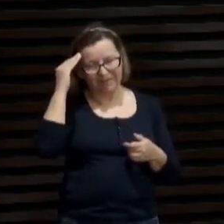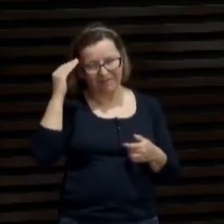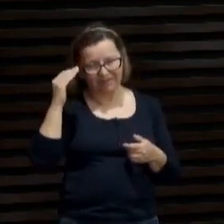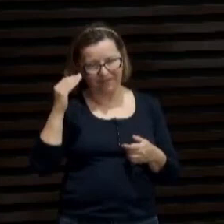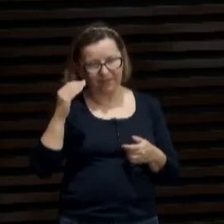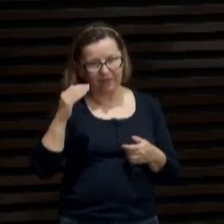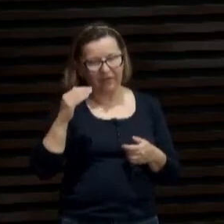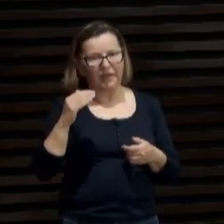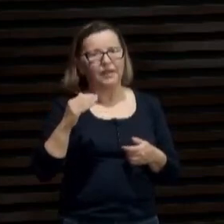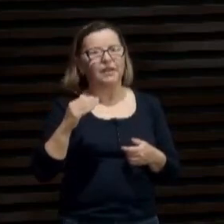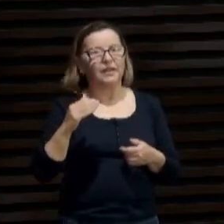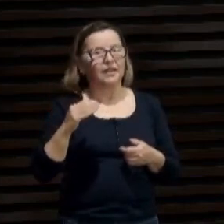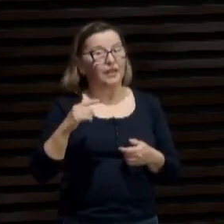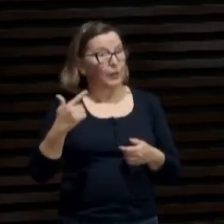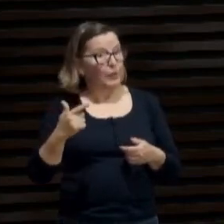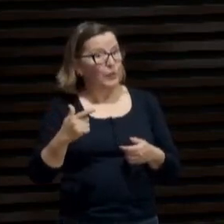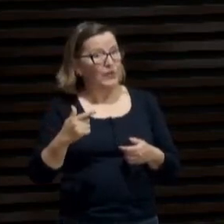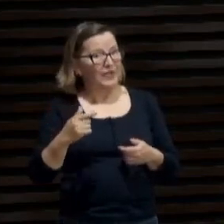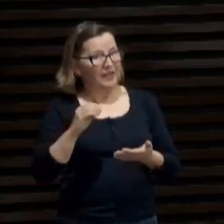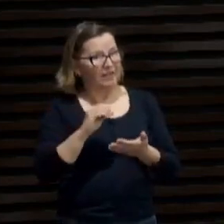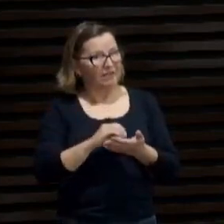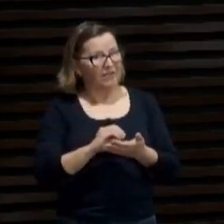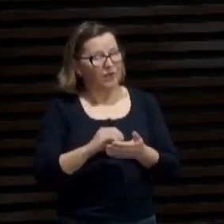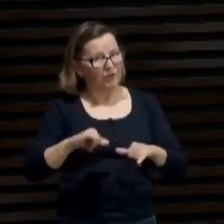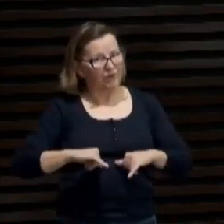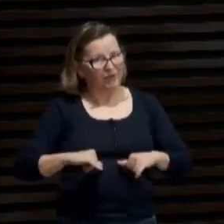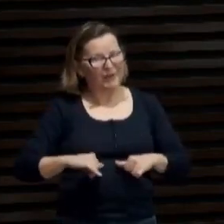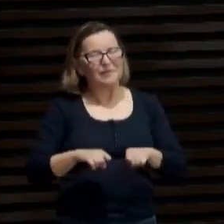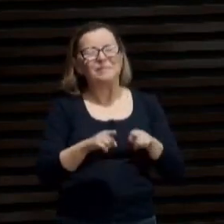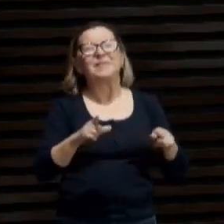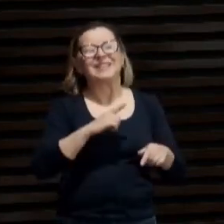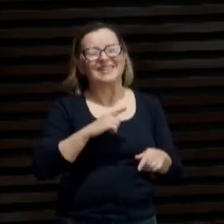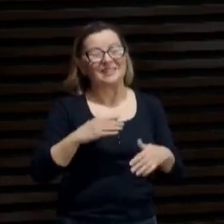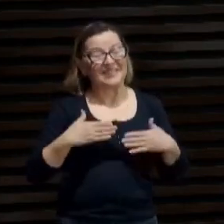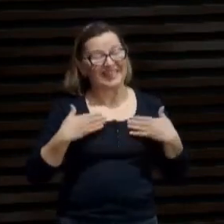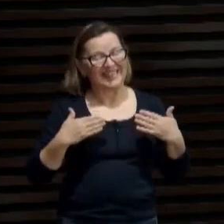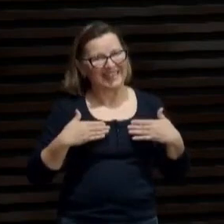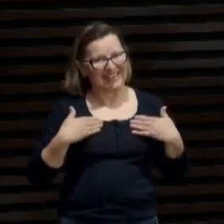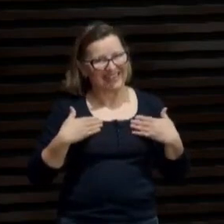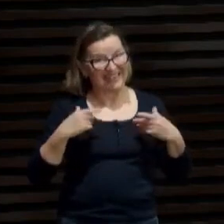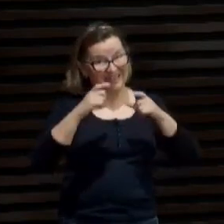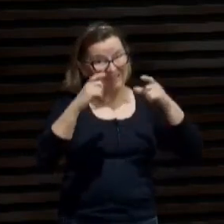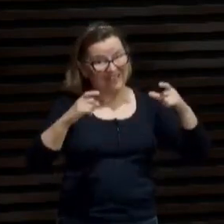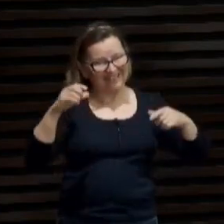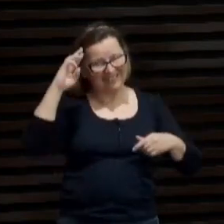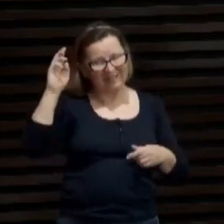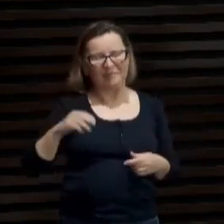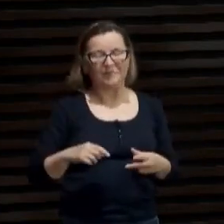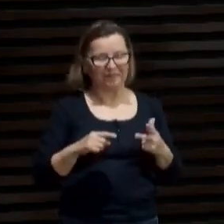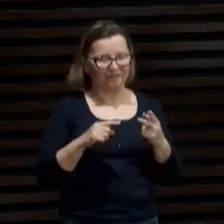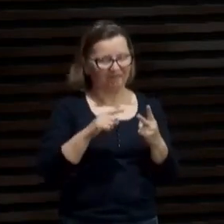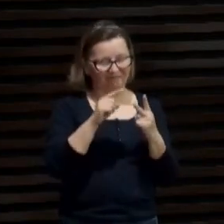sofrimento, mas sim uma alegria tamanha que sobrepuja qualquer sofrimento. Certo? Outro